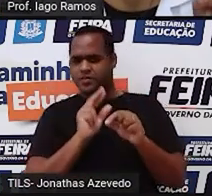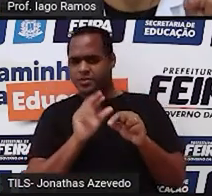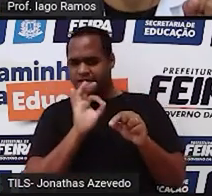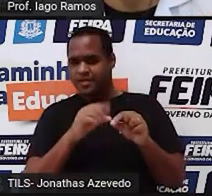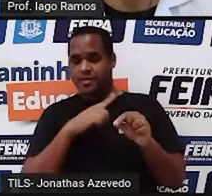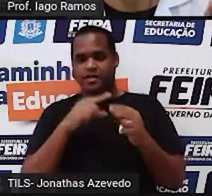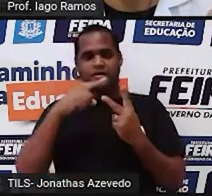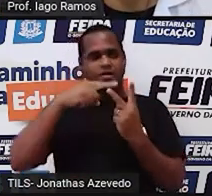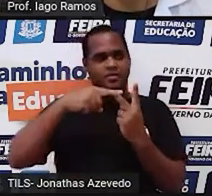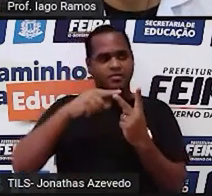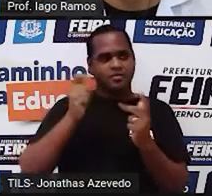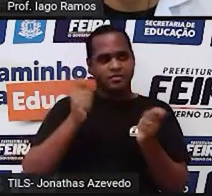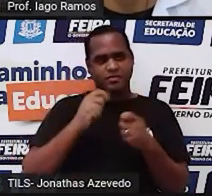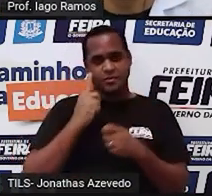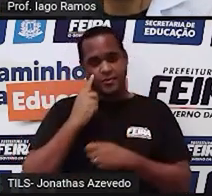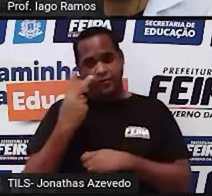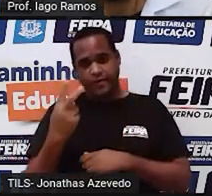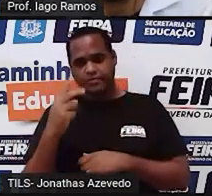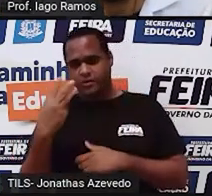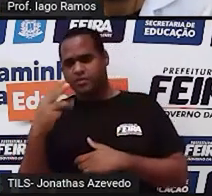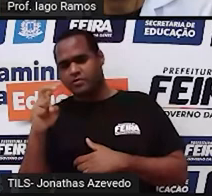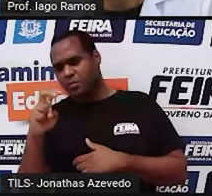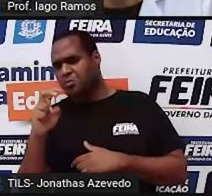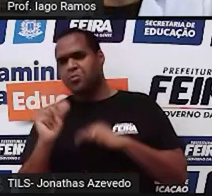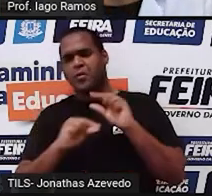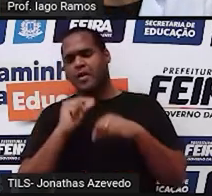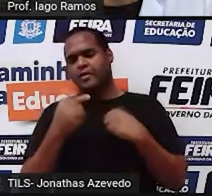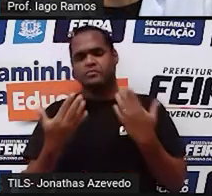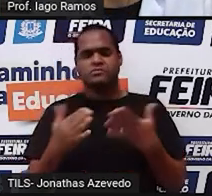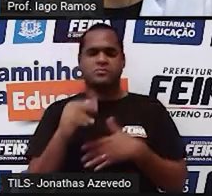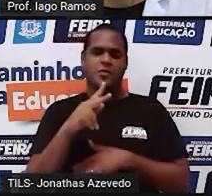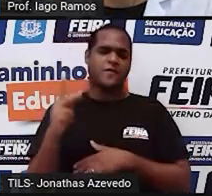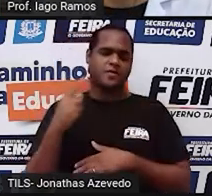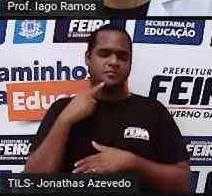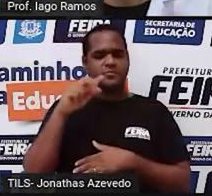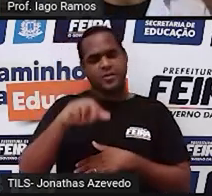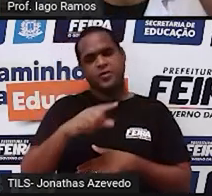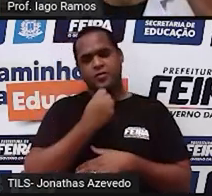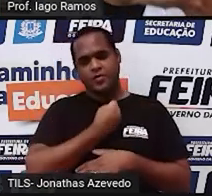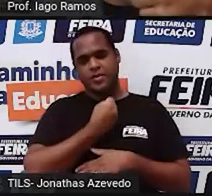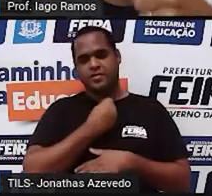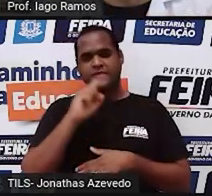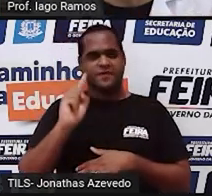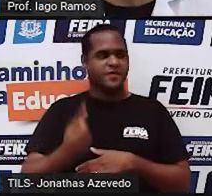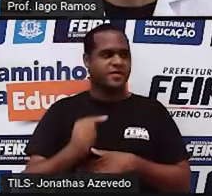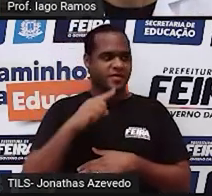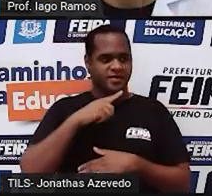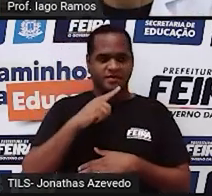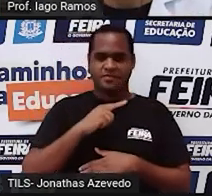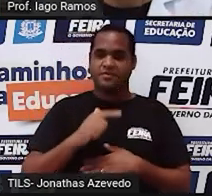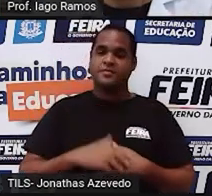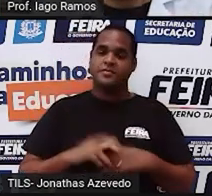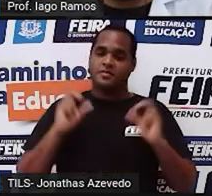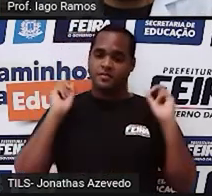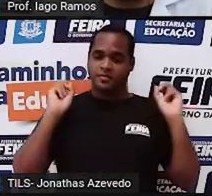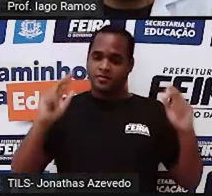da raiz quadrada de dois e de três e de cinco Professor esses números tem, Ok